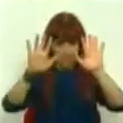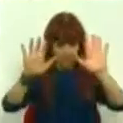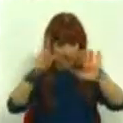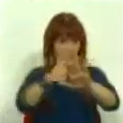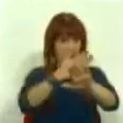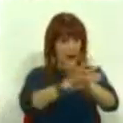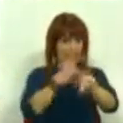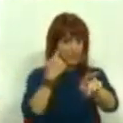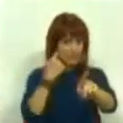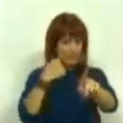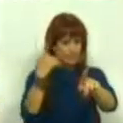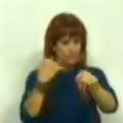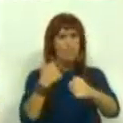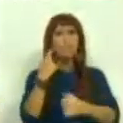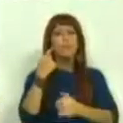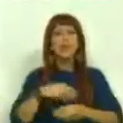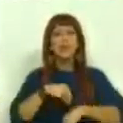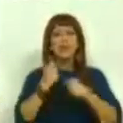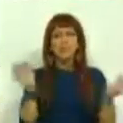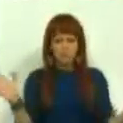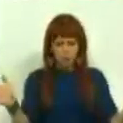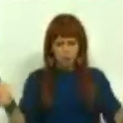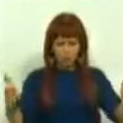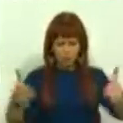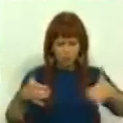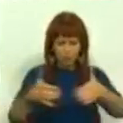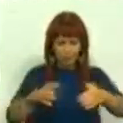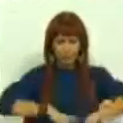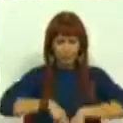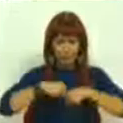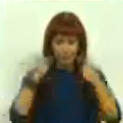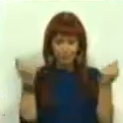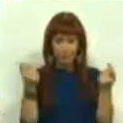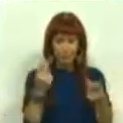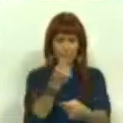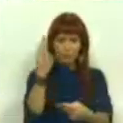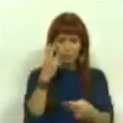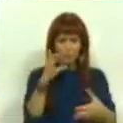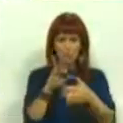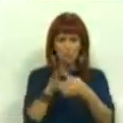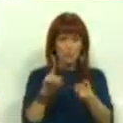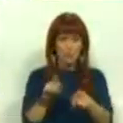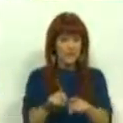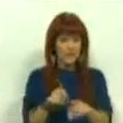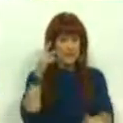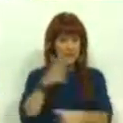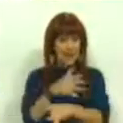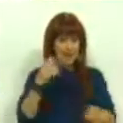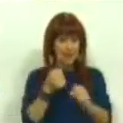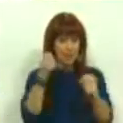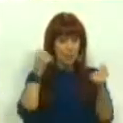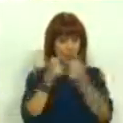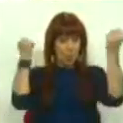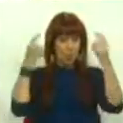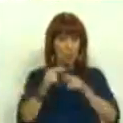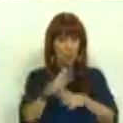é reveladora de um espírito de convergência e de um espírito de unidade em torno dos grandes